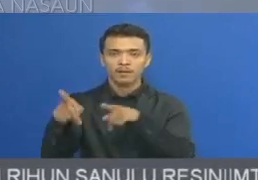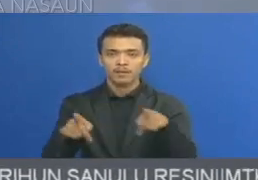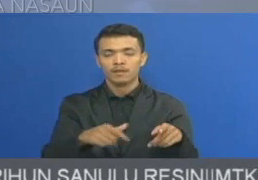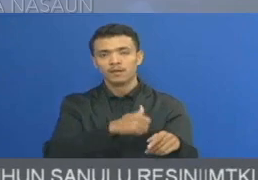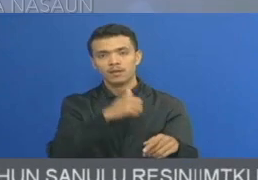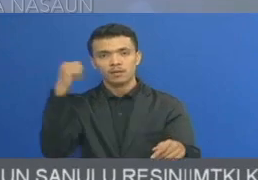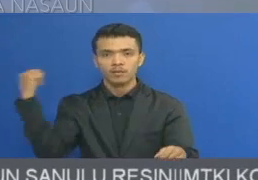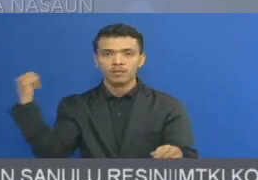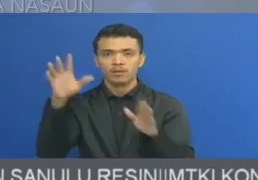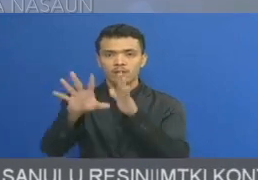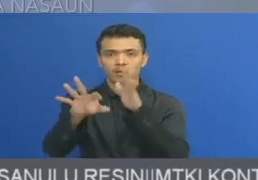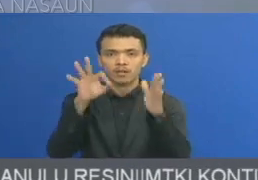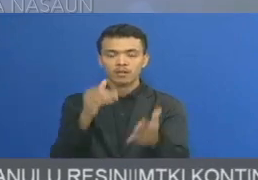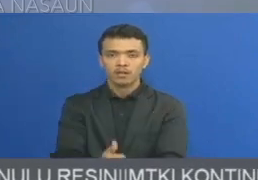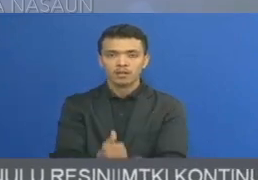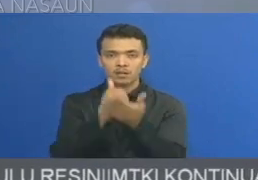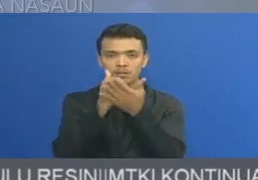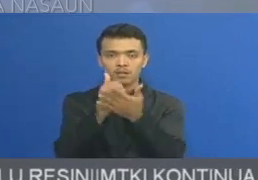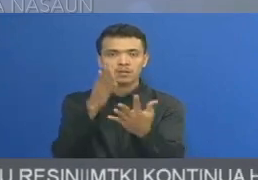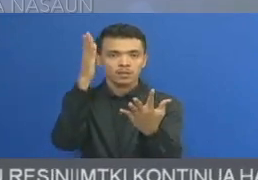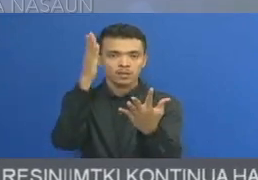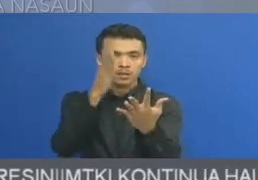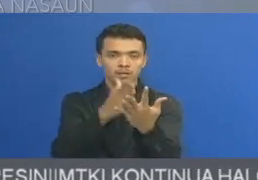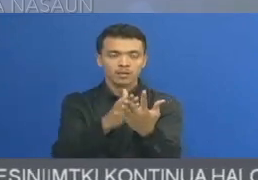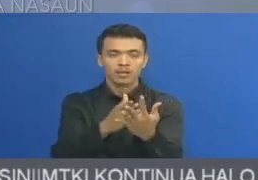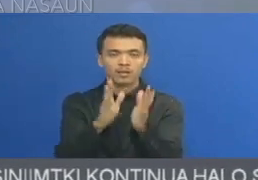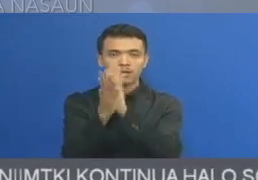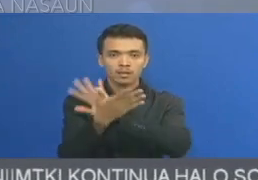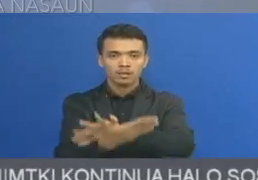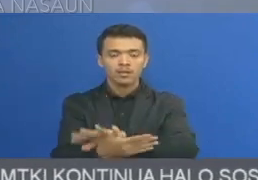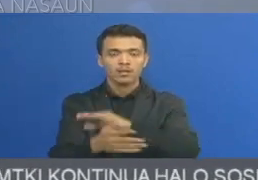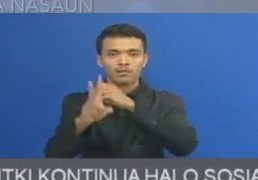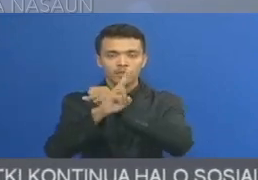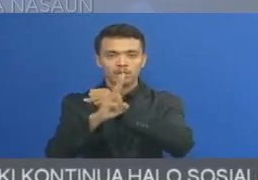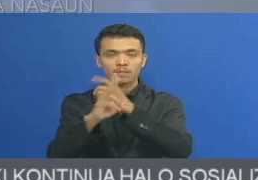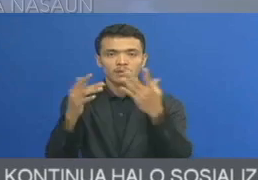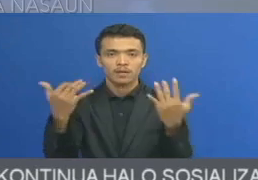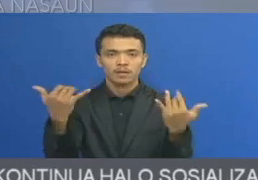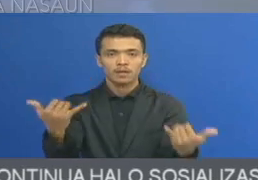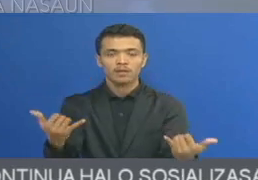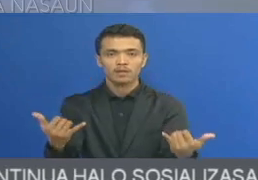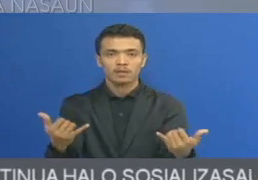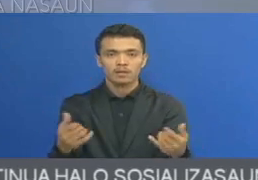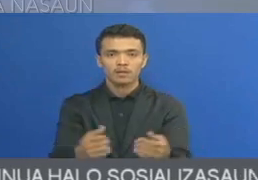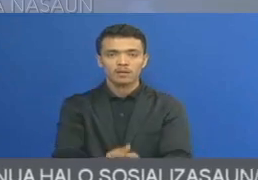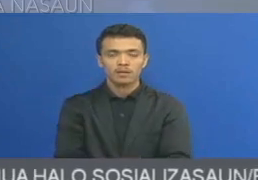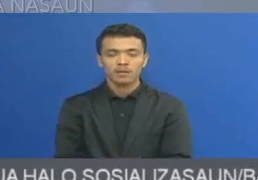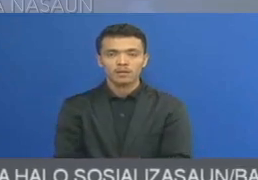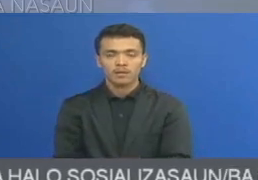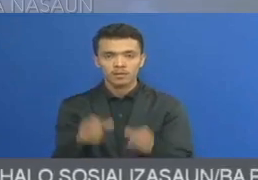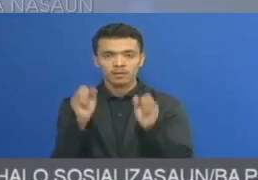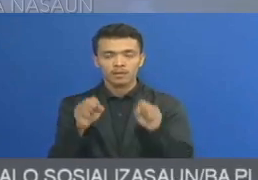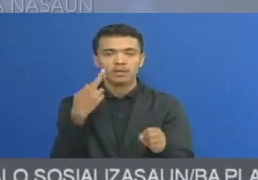kotuk liu ba hetan te atendimento ida ya klaran fo inda daug ne, sai falite vítima. Agora ida agora mai oin falne hasai te una resolução pele